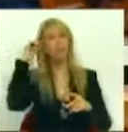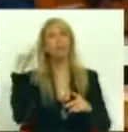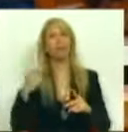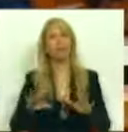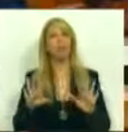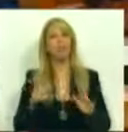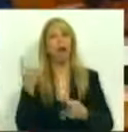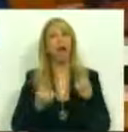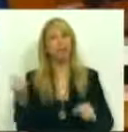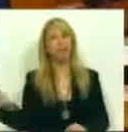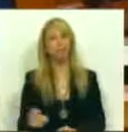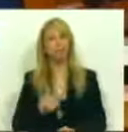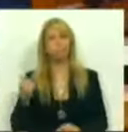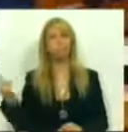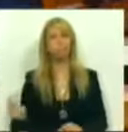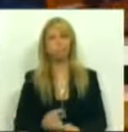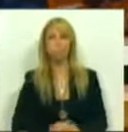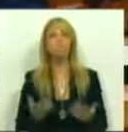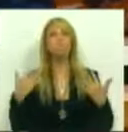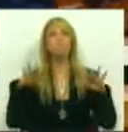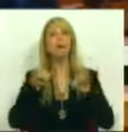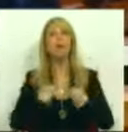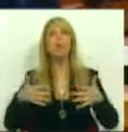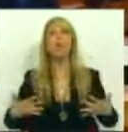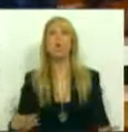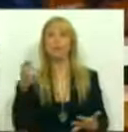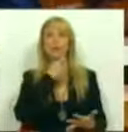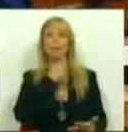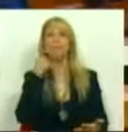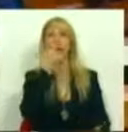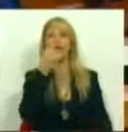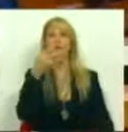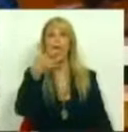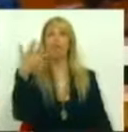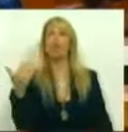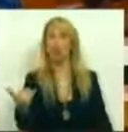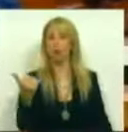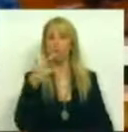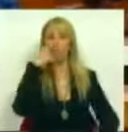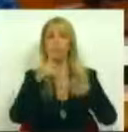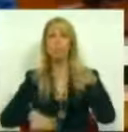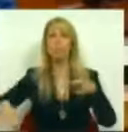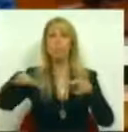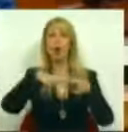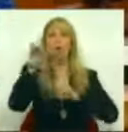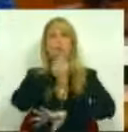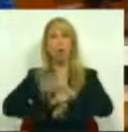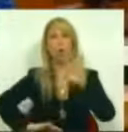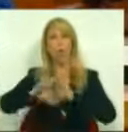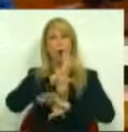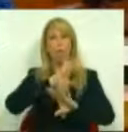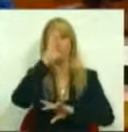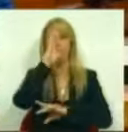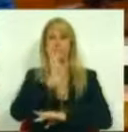muitas vezes demorados. Mas hoje, em maio de 2012, os povos da Europa, cientes